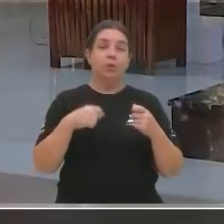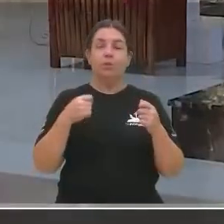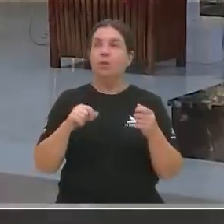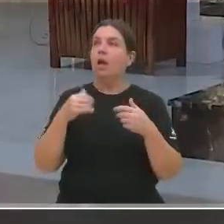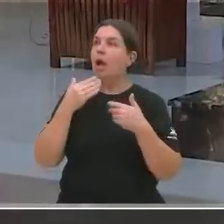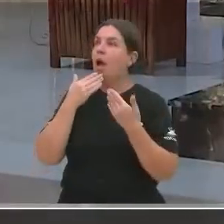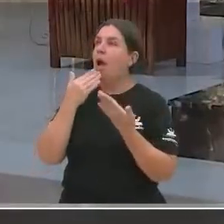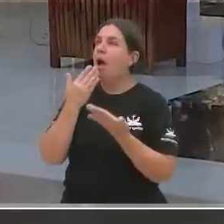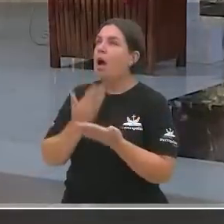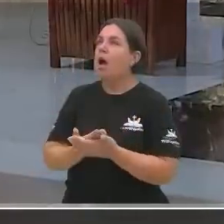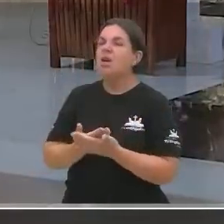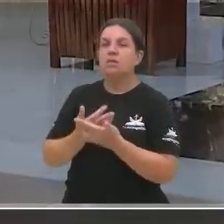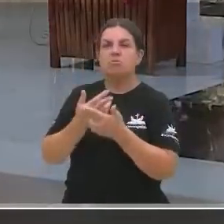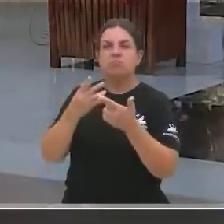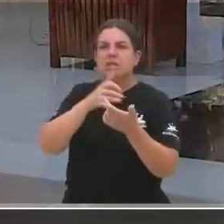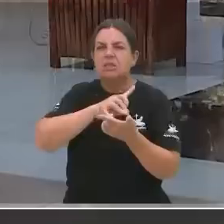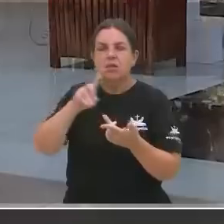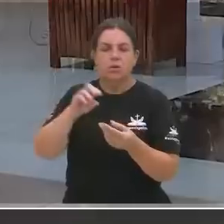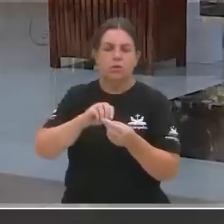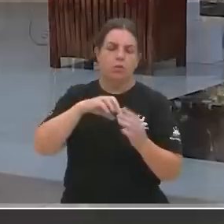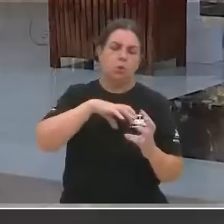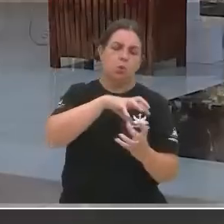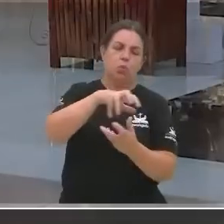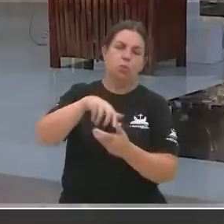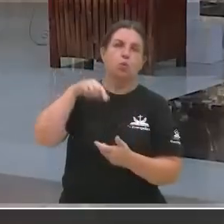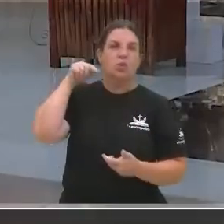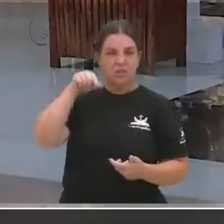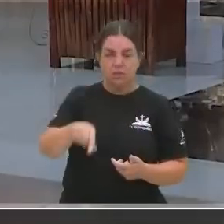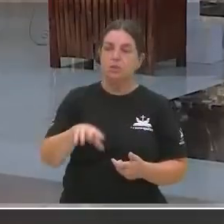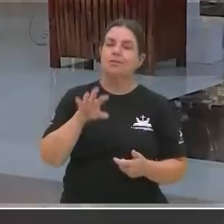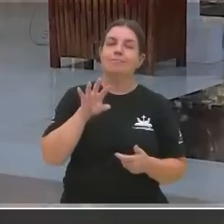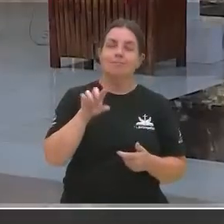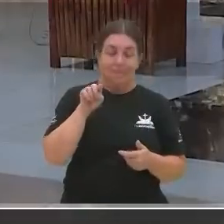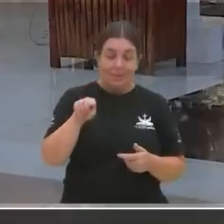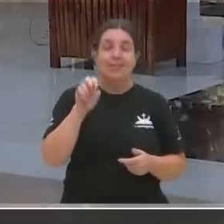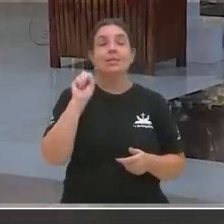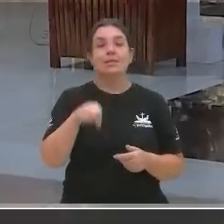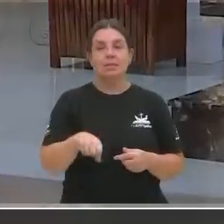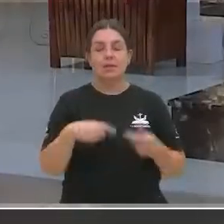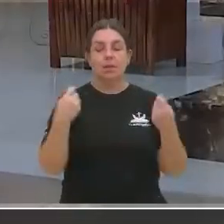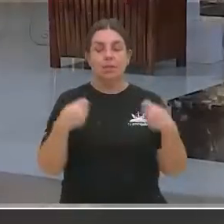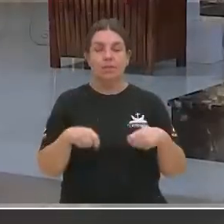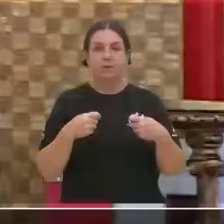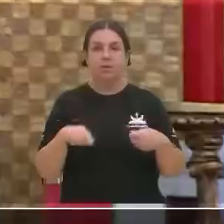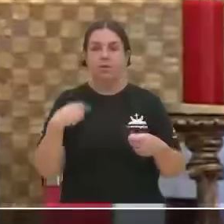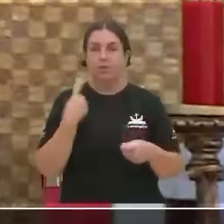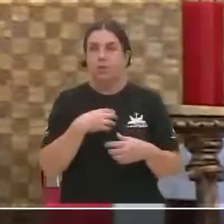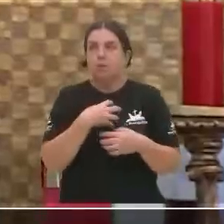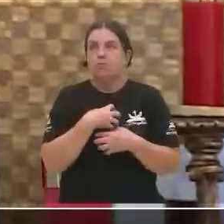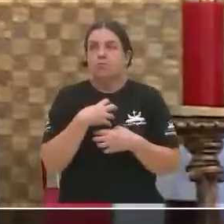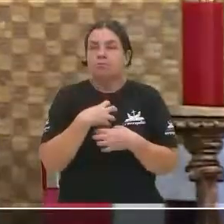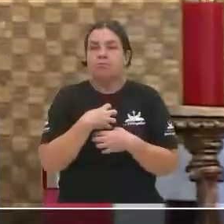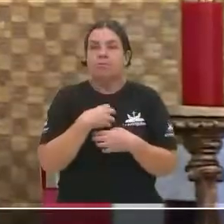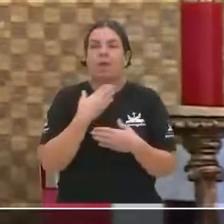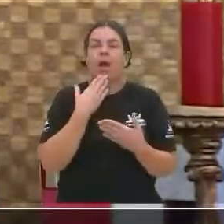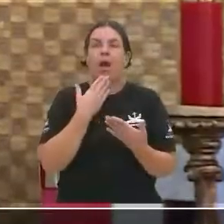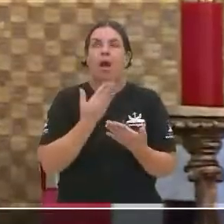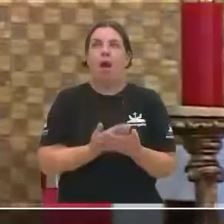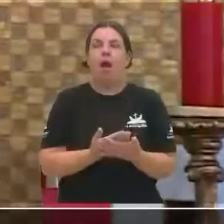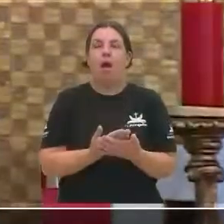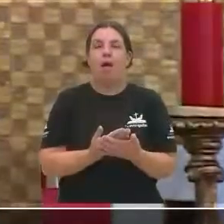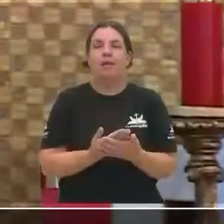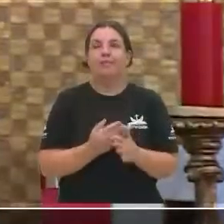com a ação de Deus do mundo esta sim deveria nos causar admiração